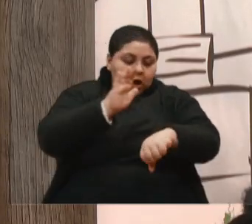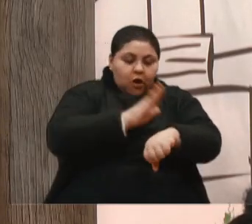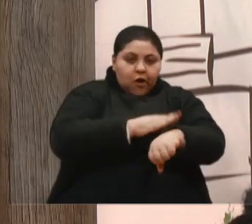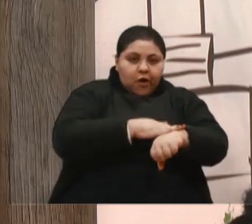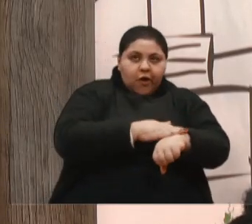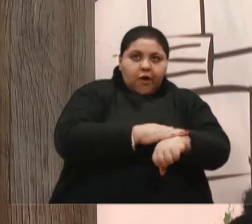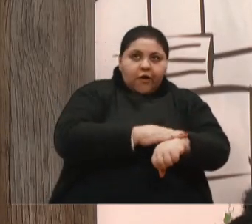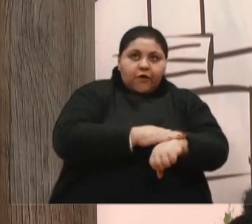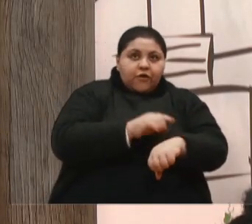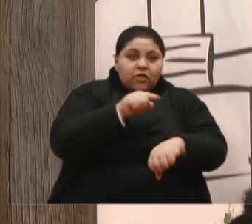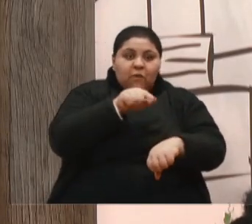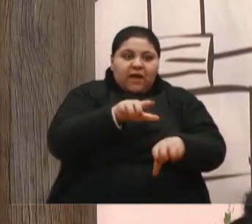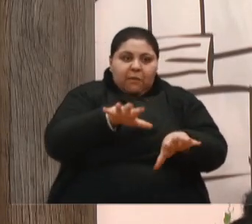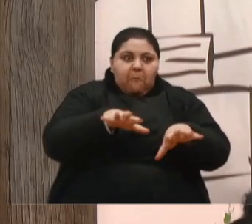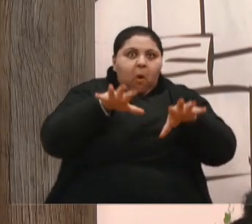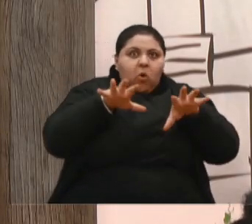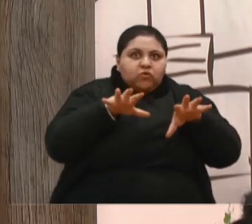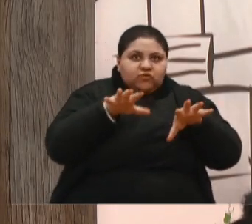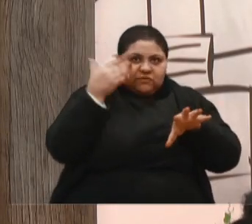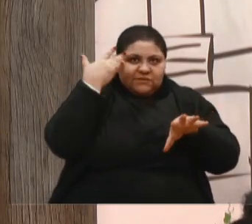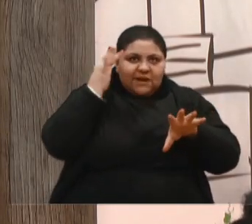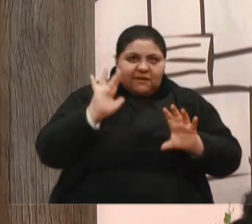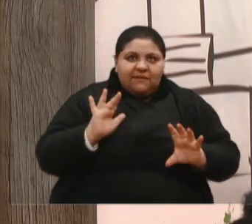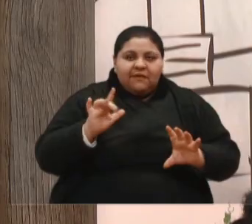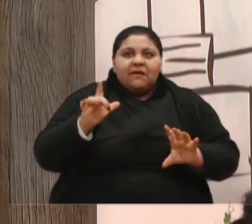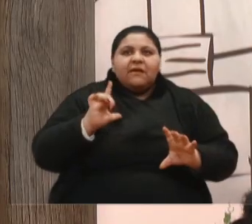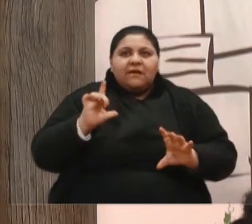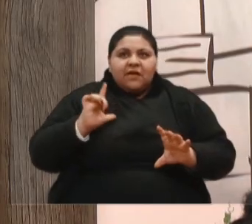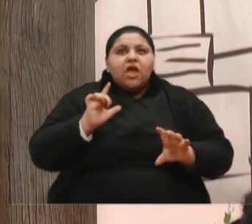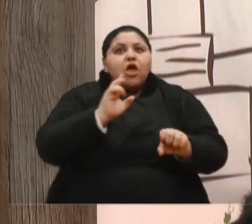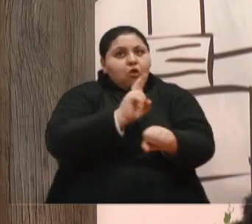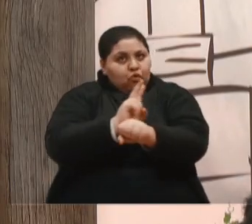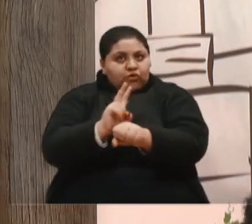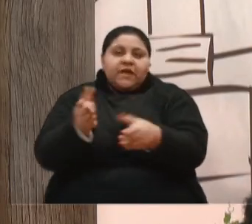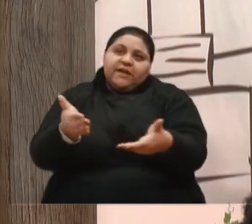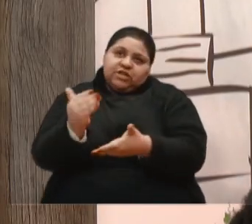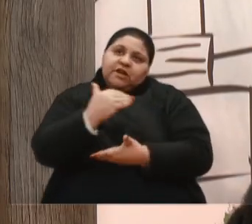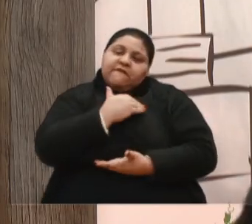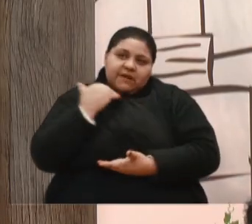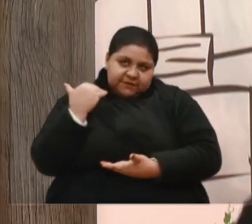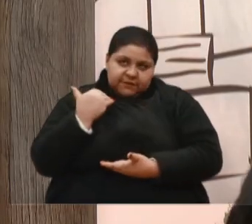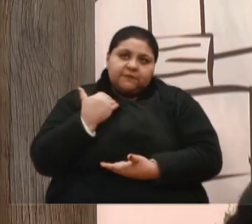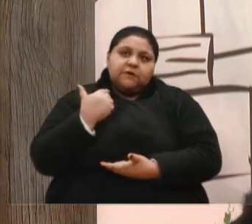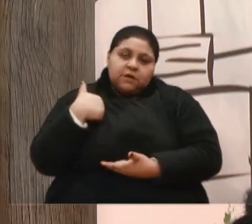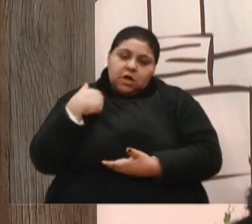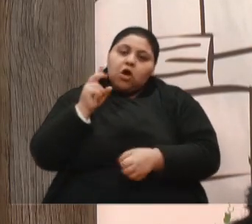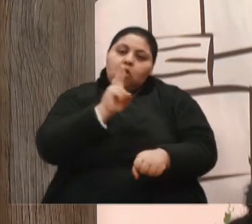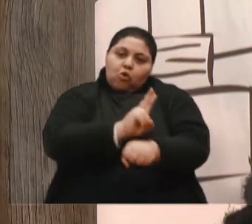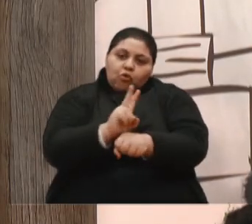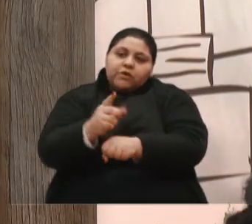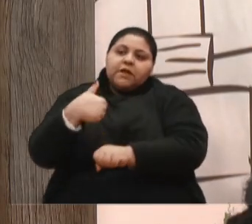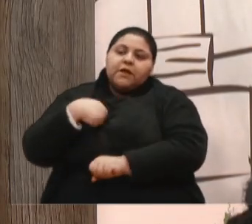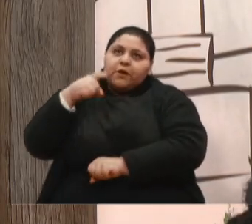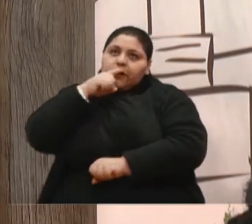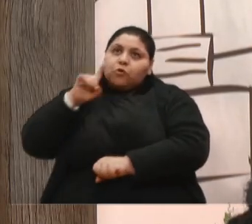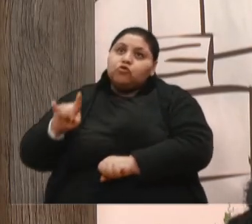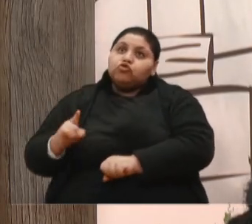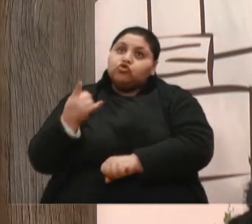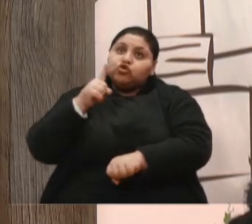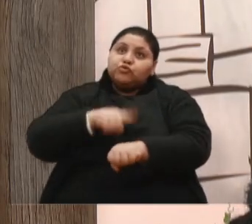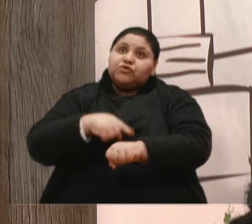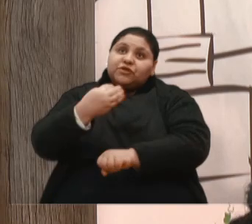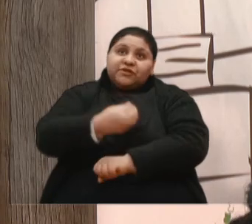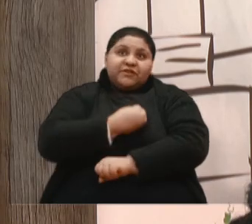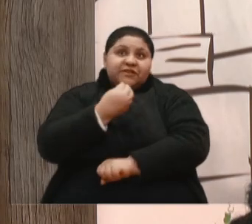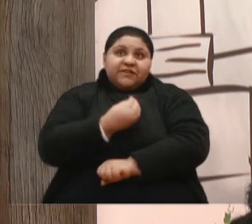Tem os momentos em que ele não foi aquele monstro. E, inclusive, eu cuidei dele, já é falecido, né? E eu cuidei